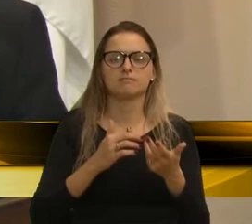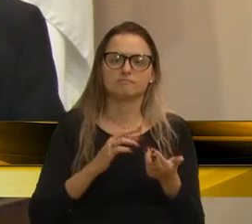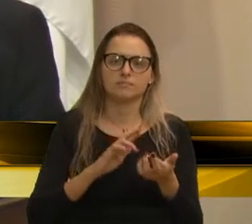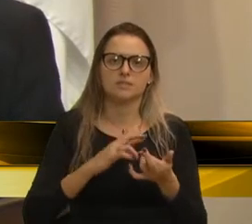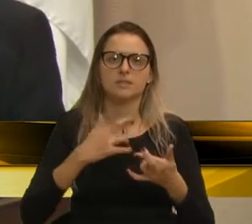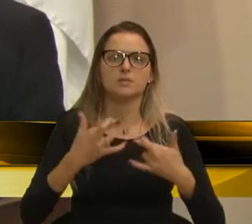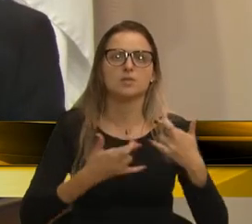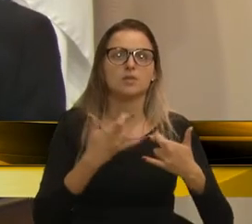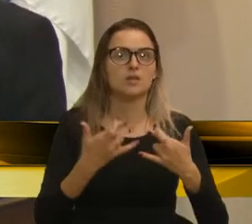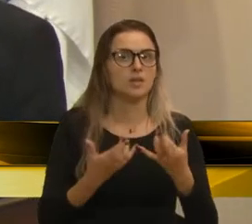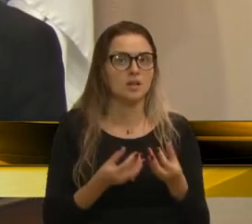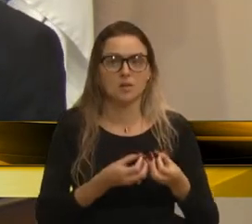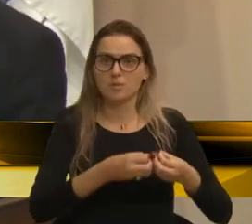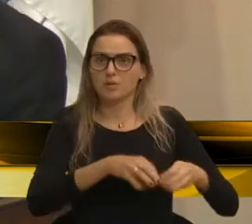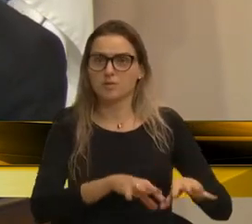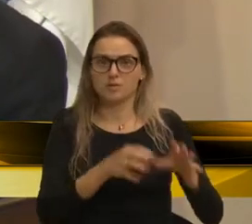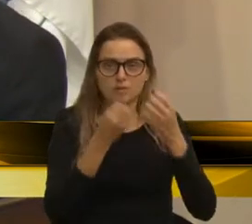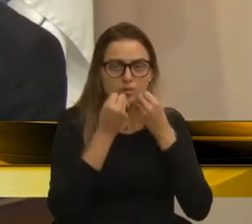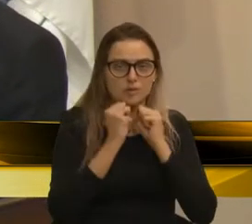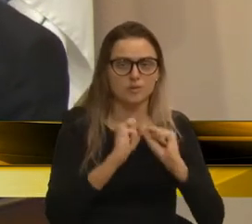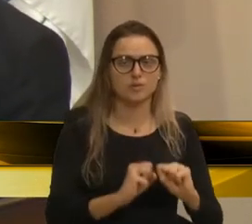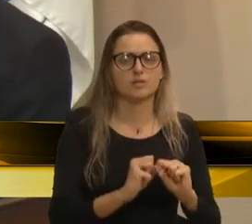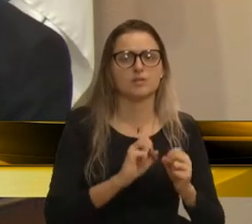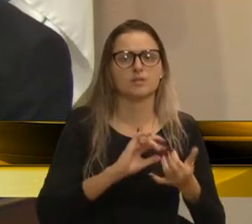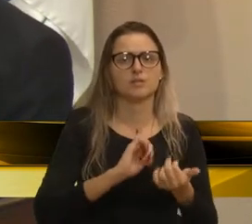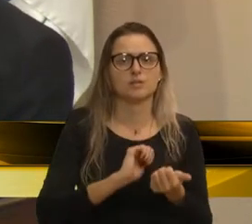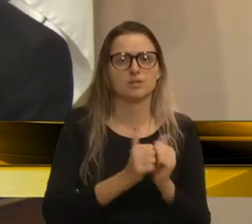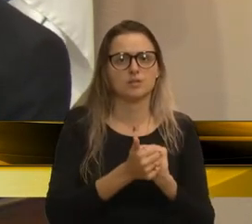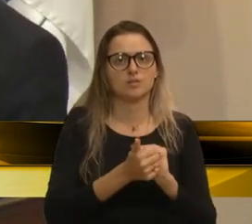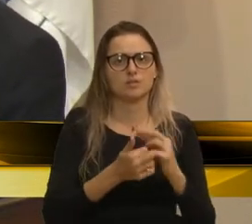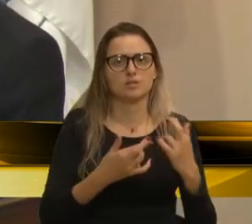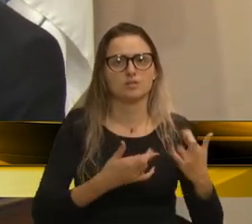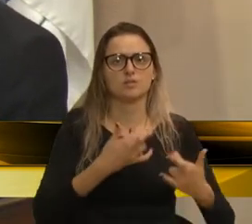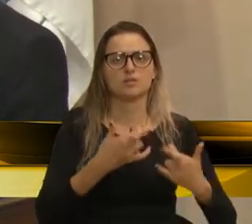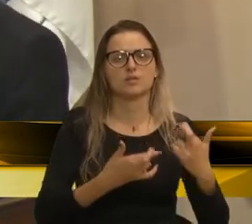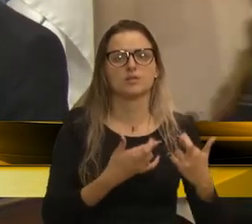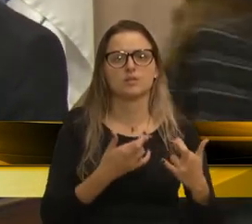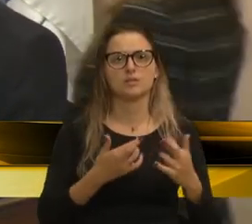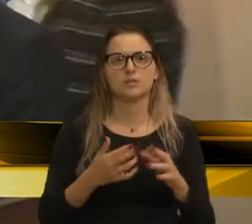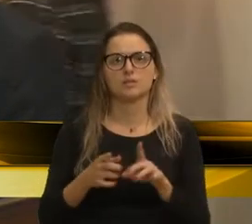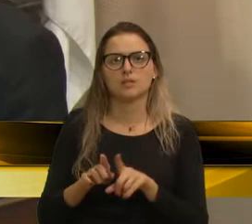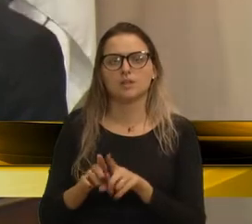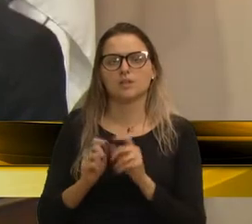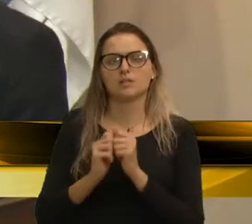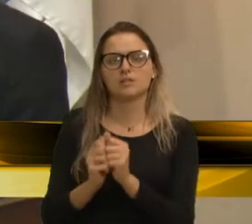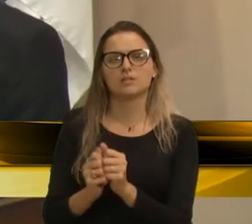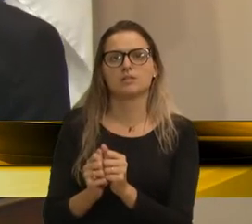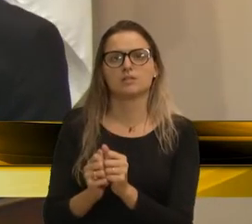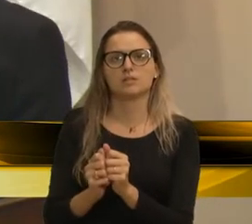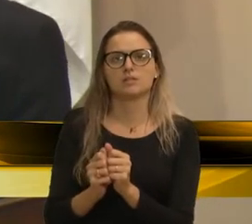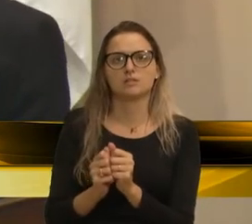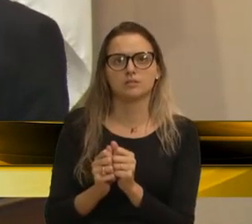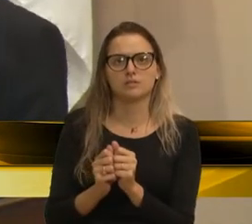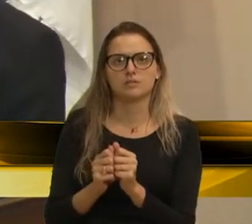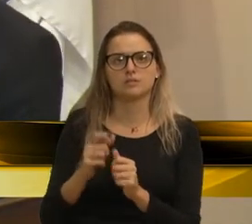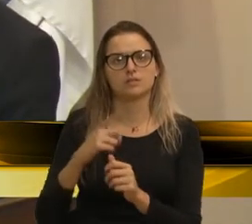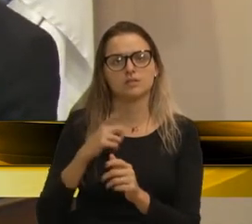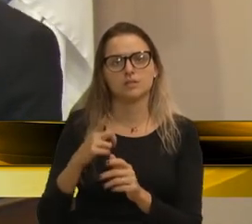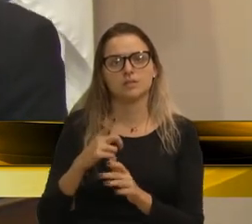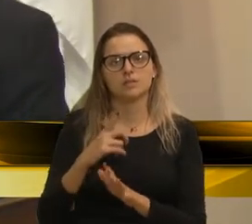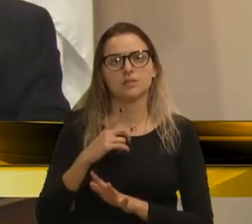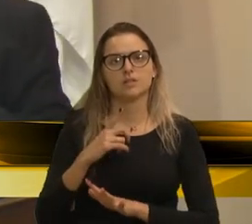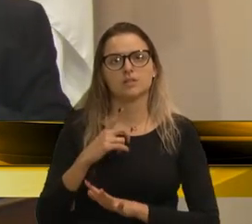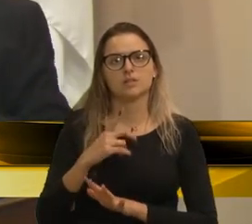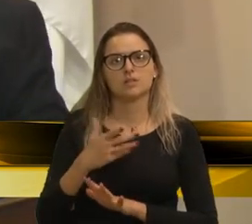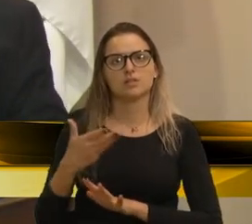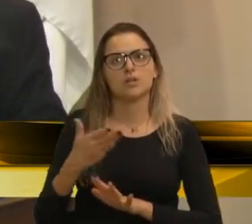a secretaria, diminuindo o tamanho dos projetos do FIESPORT. E não só isso, porque